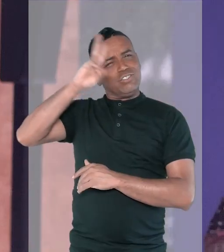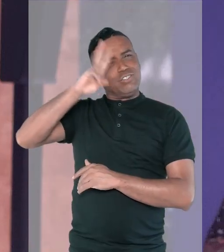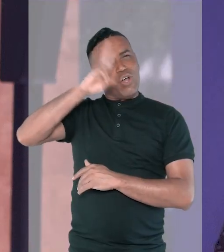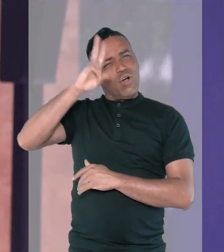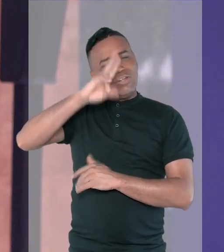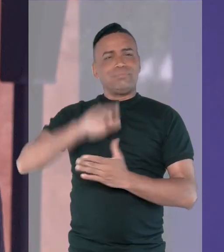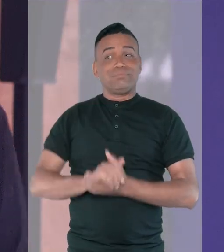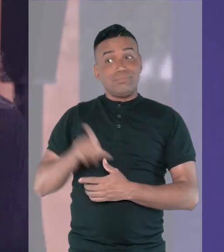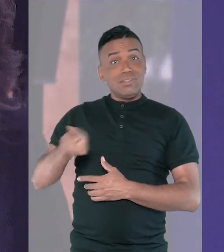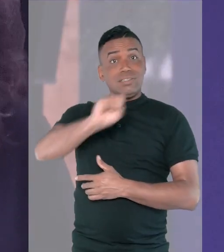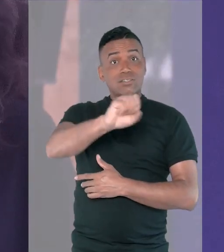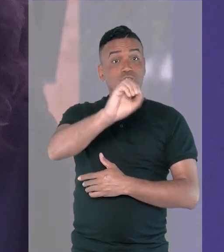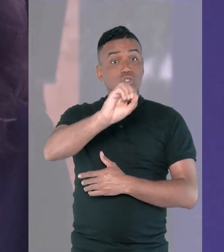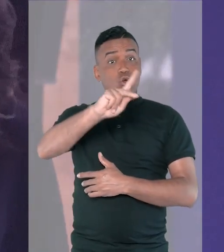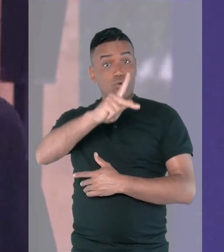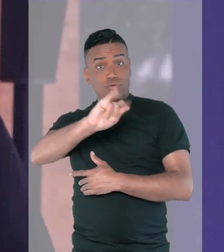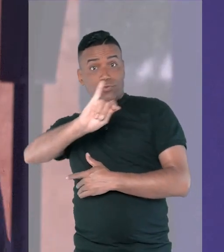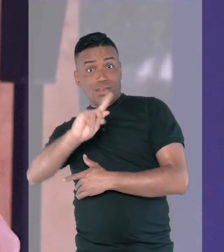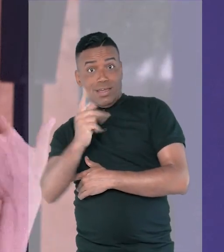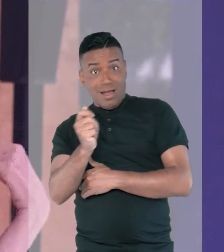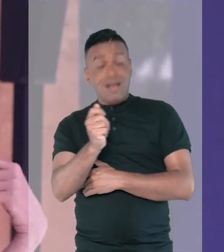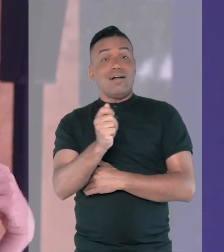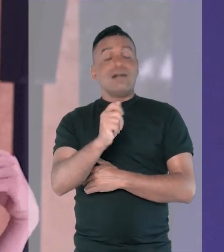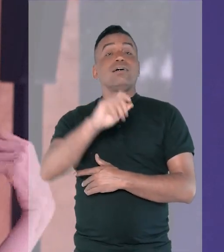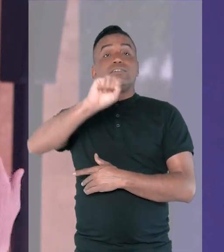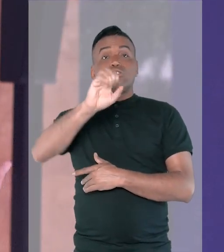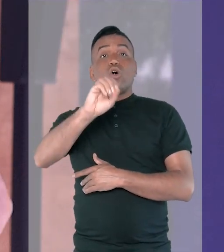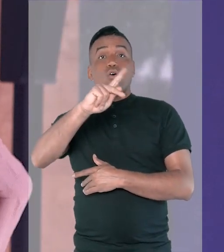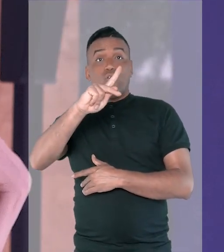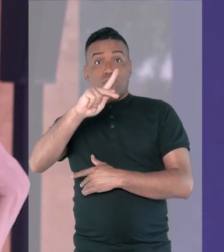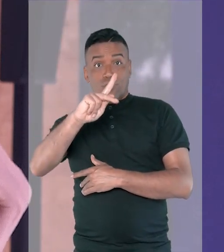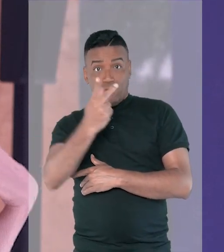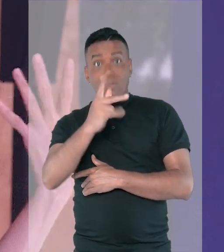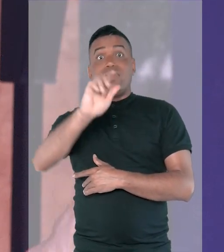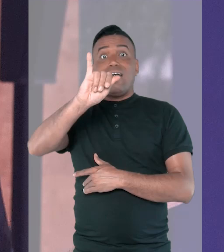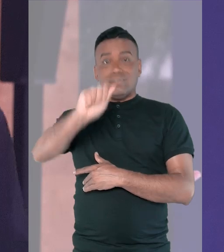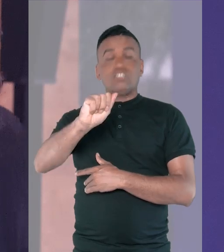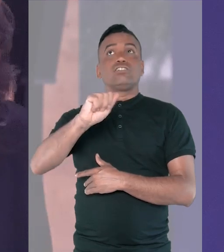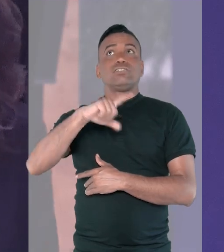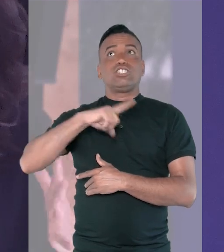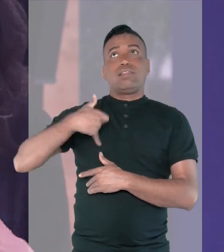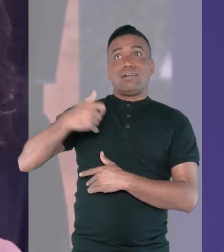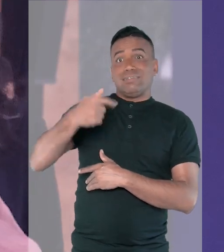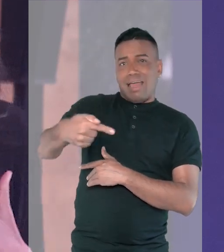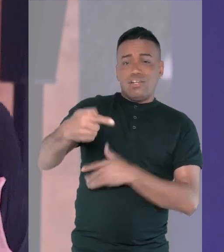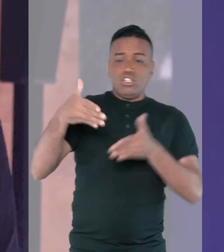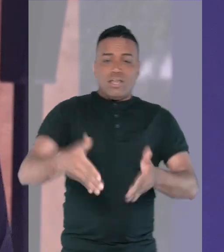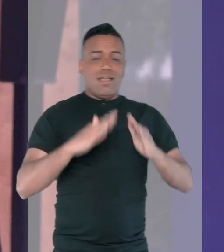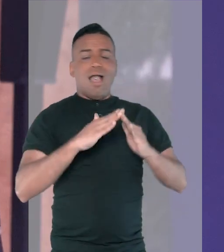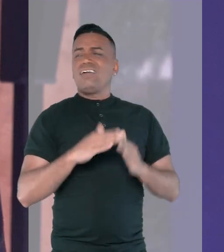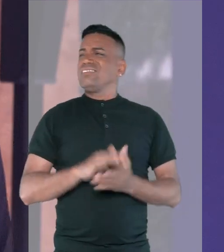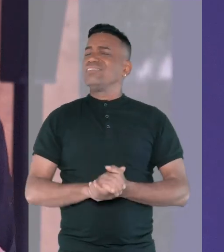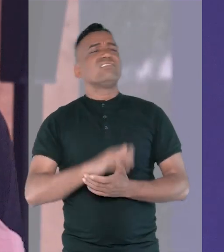uma história muito rapidinho. Quando a Sofia tinha 7 anos, eu cheguei em casa e ela virou para mim e